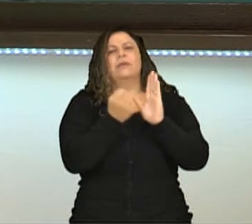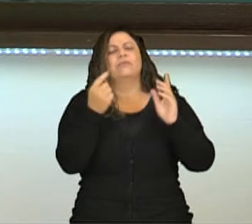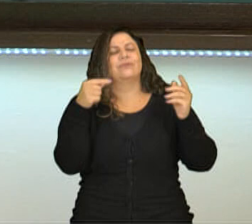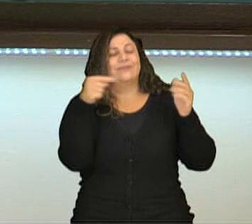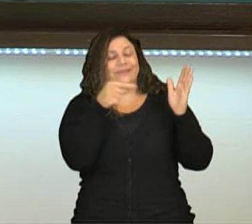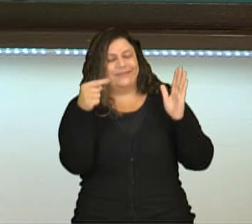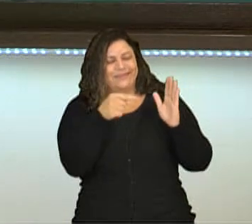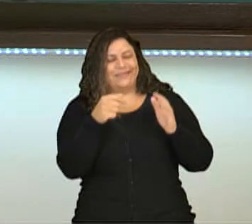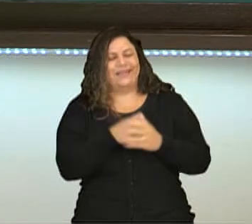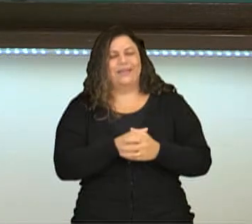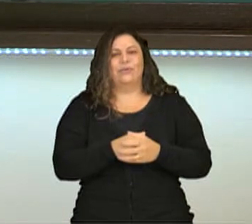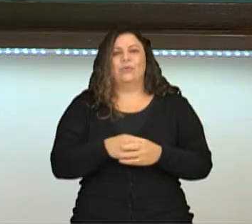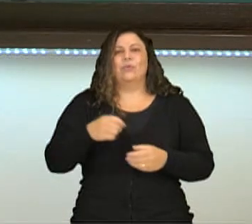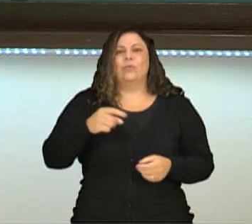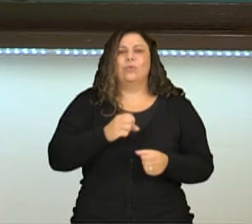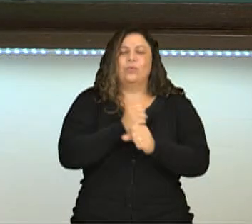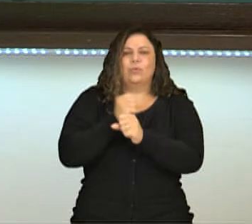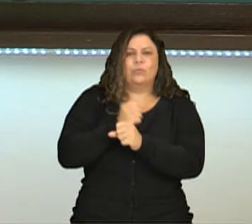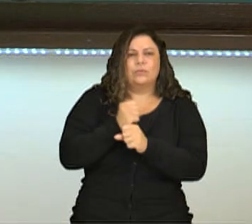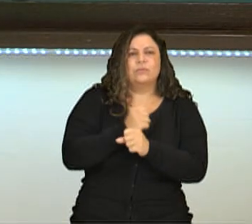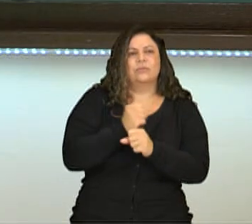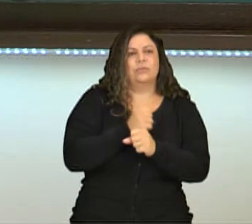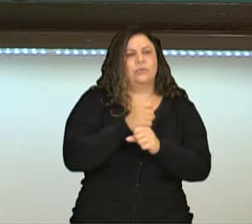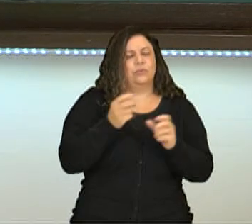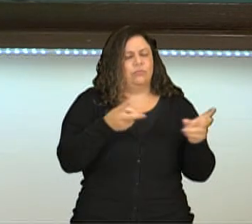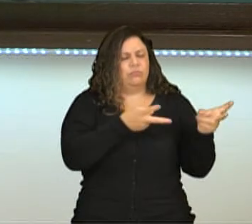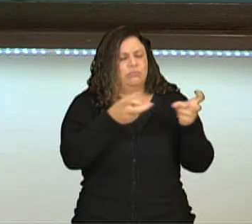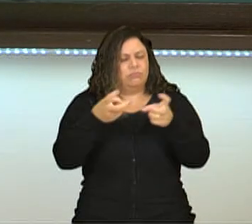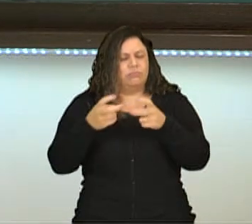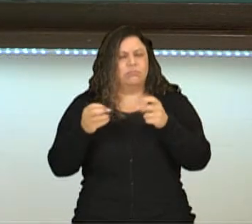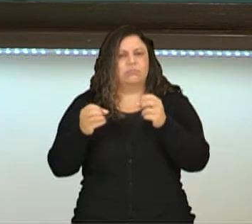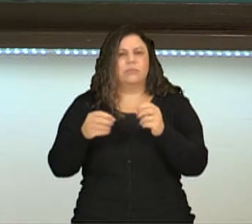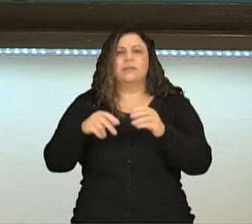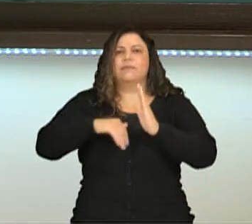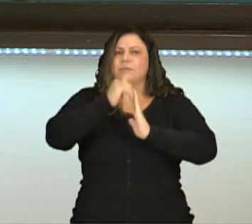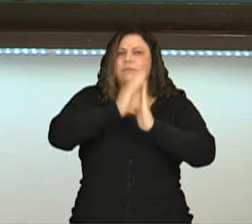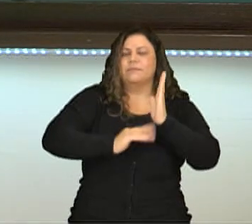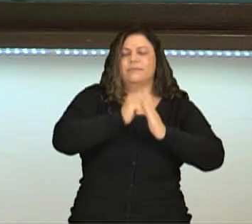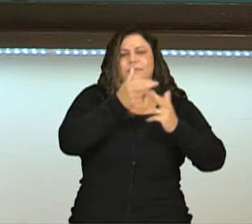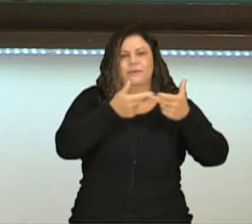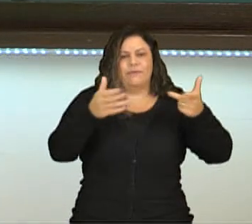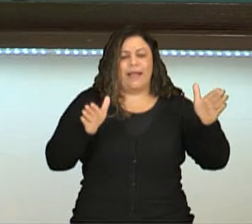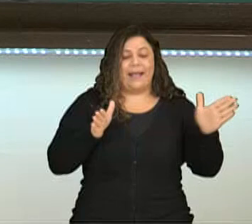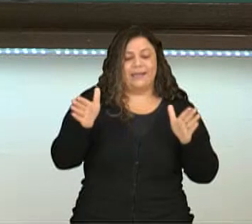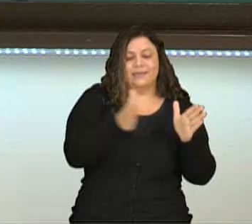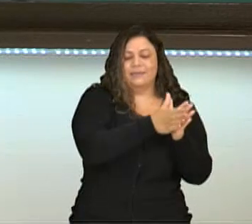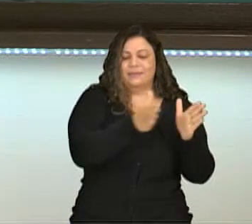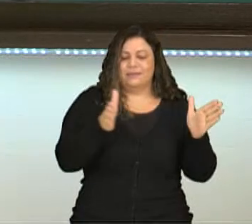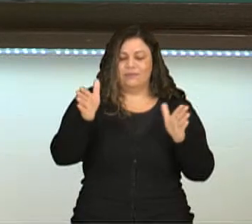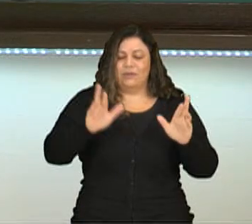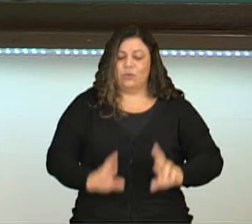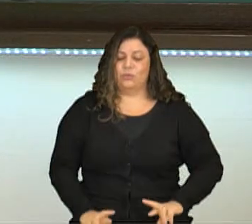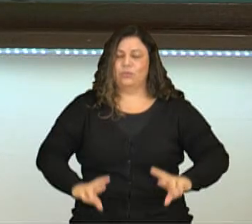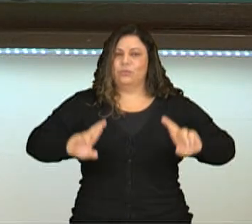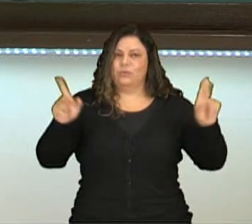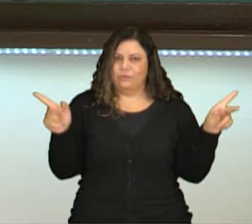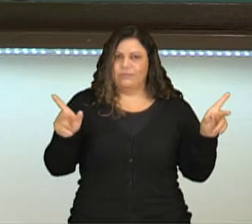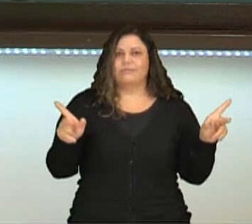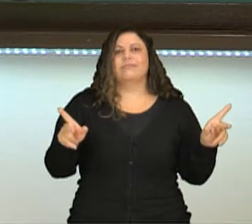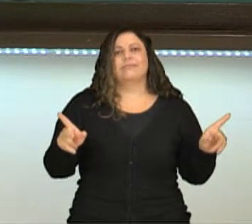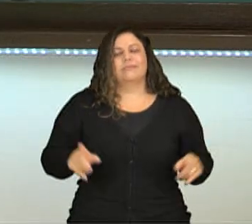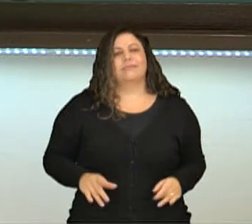obras que são produzidas e a gente vai percebendo então essas fases, a distinção de uma fase para outra,